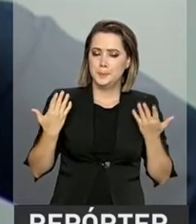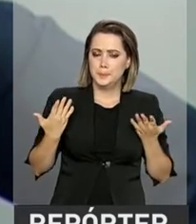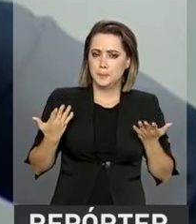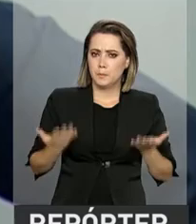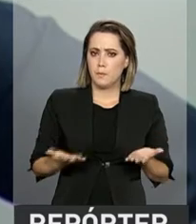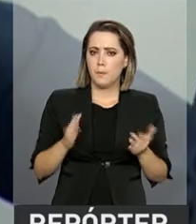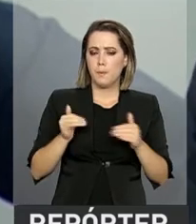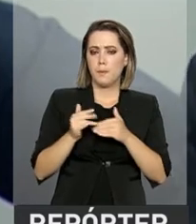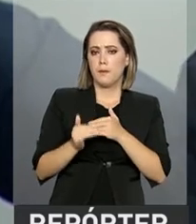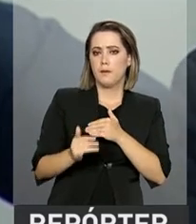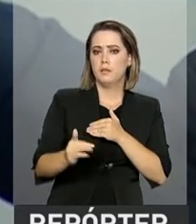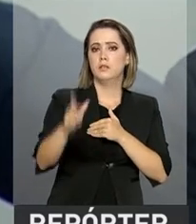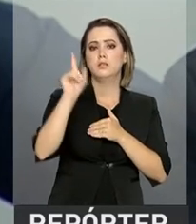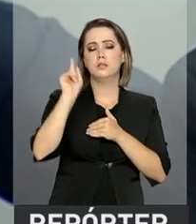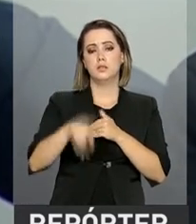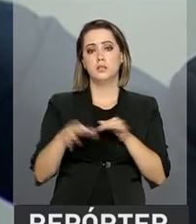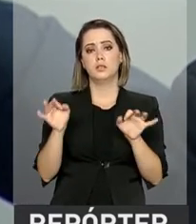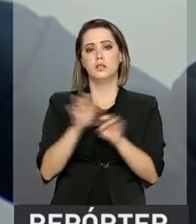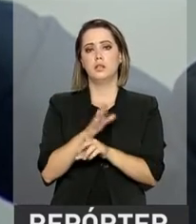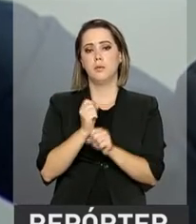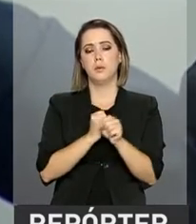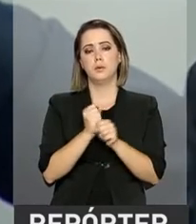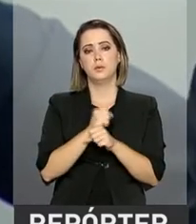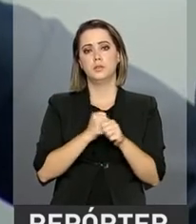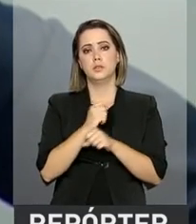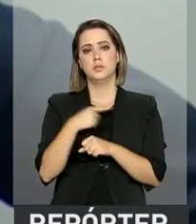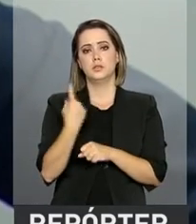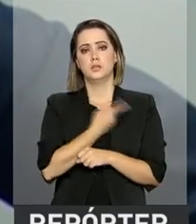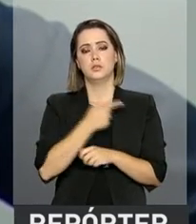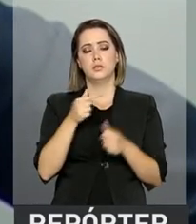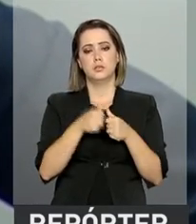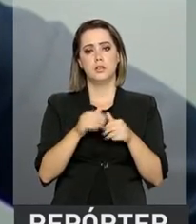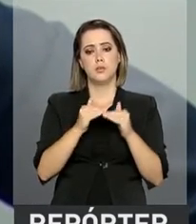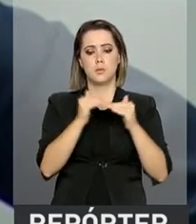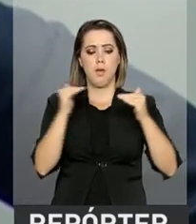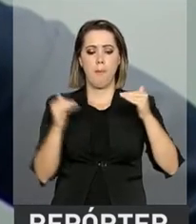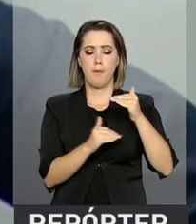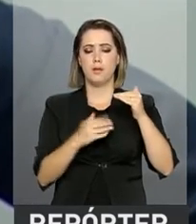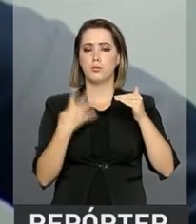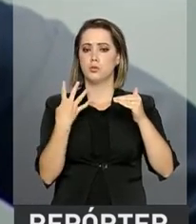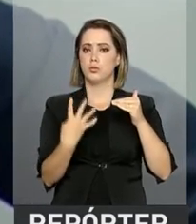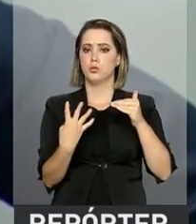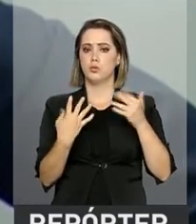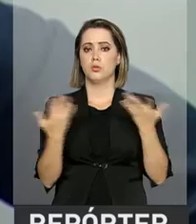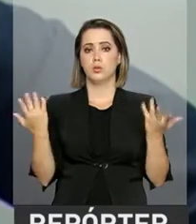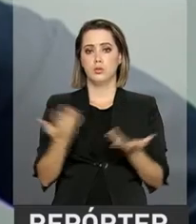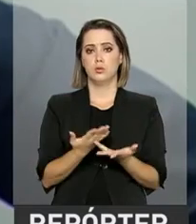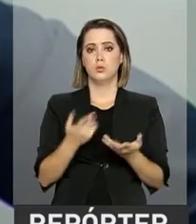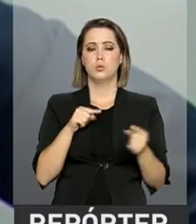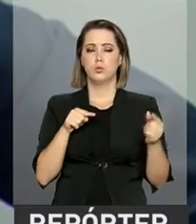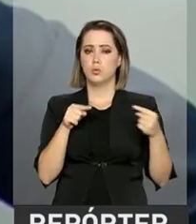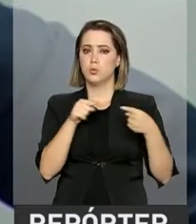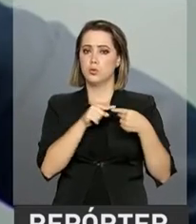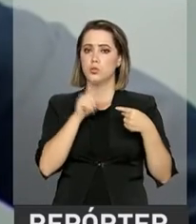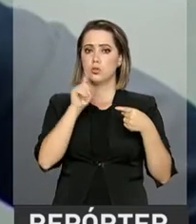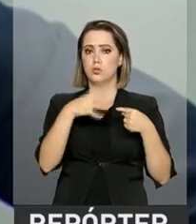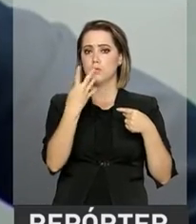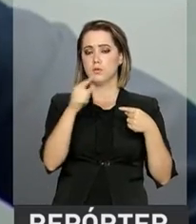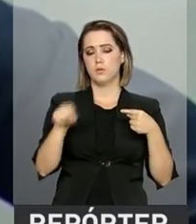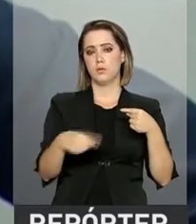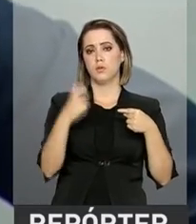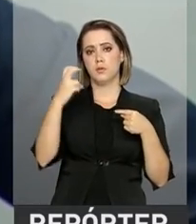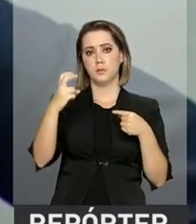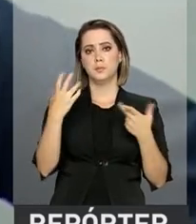a projeção é que ao final do ano nós estaremos abaixo de 4, quando o centro da meta é 4,5. Não é? Isto num